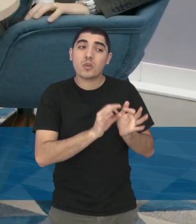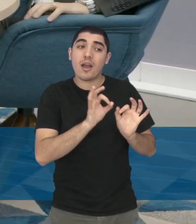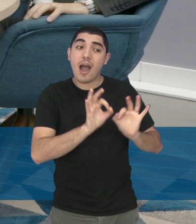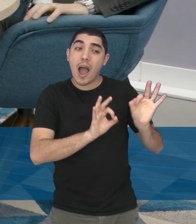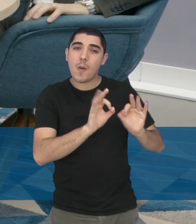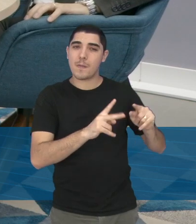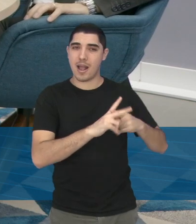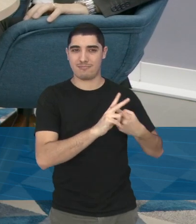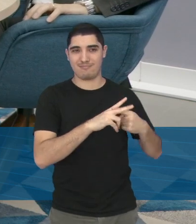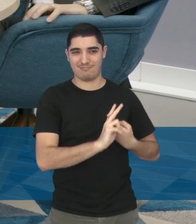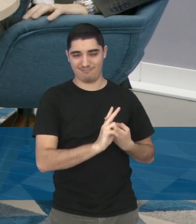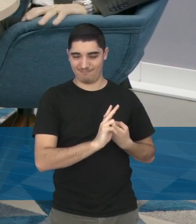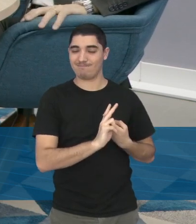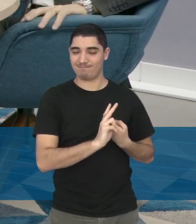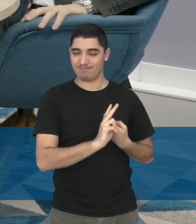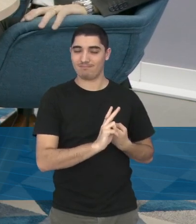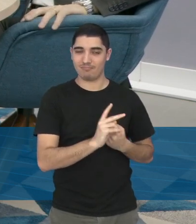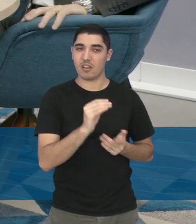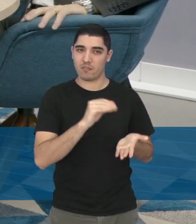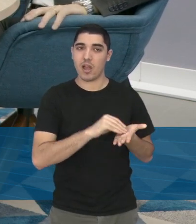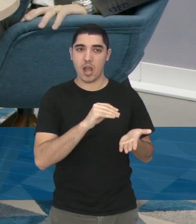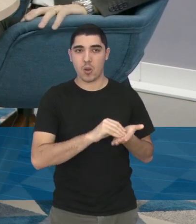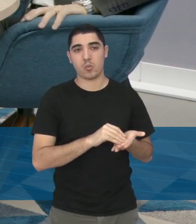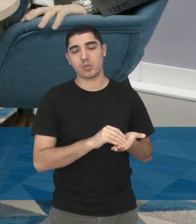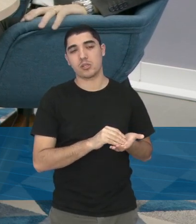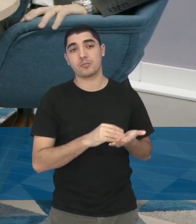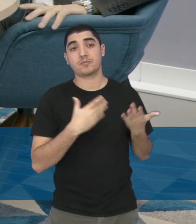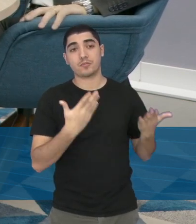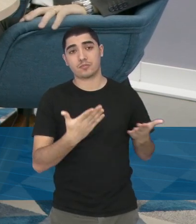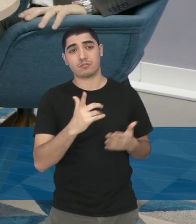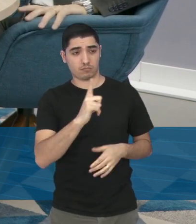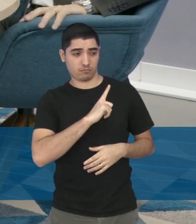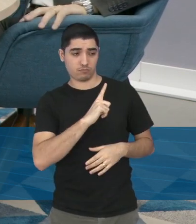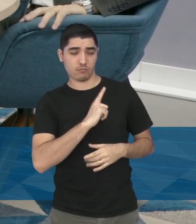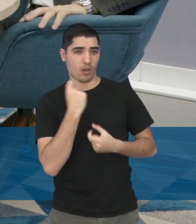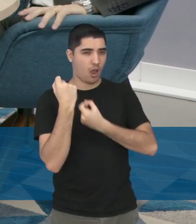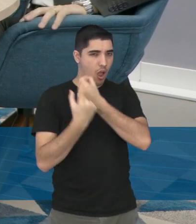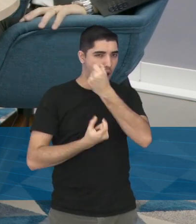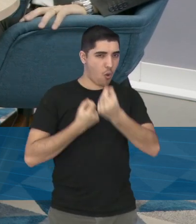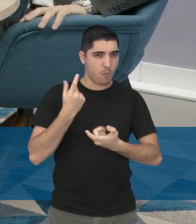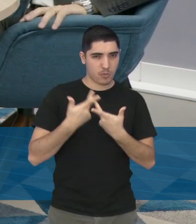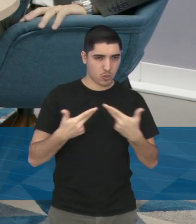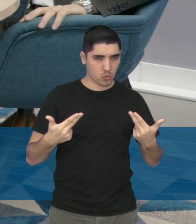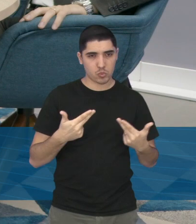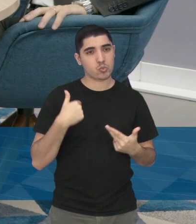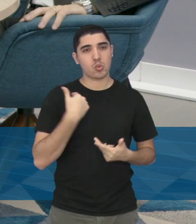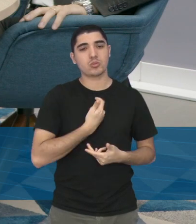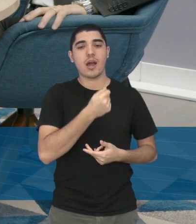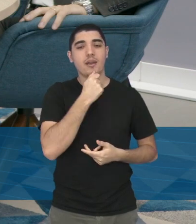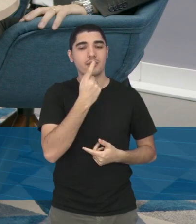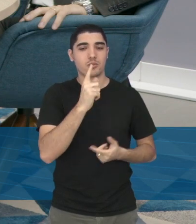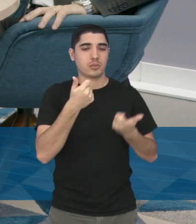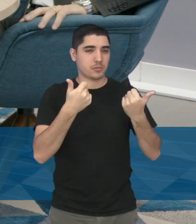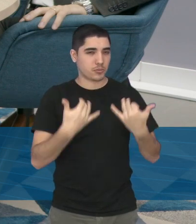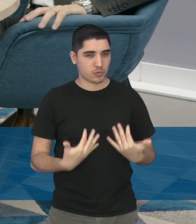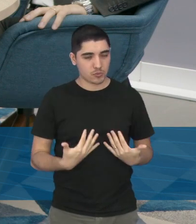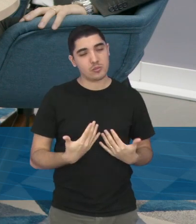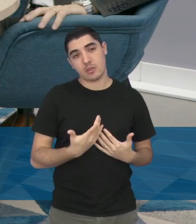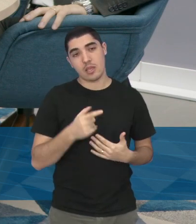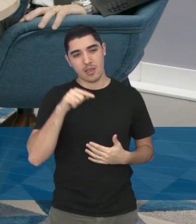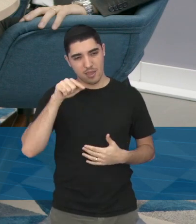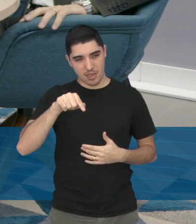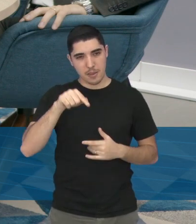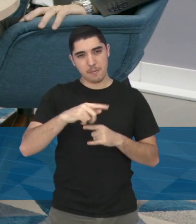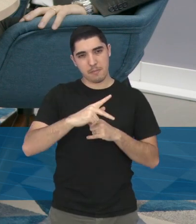ser ajustado. Existem algumas coisas que nós ainda não pontuamos, que